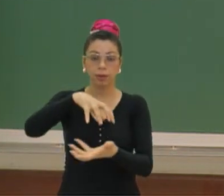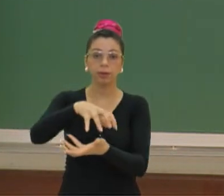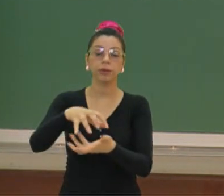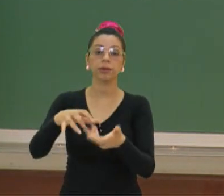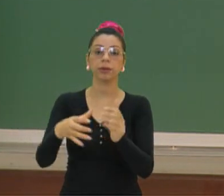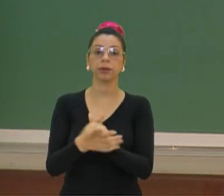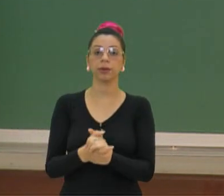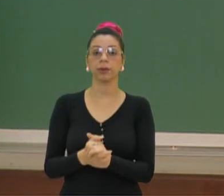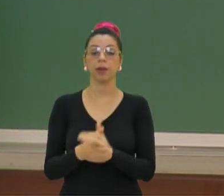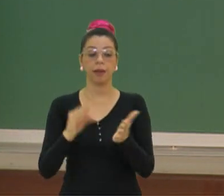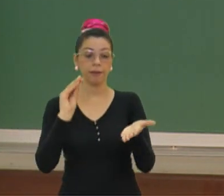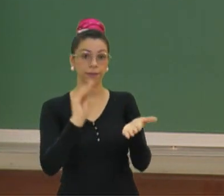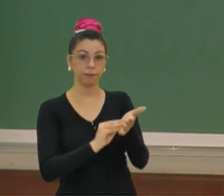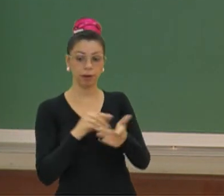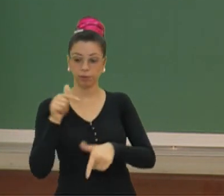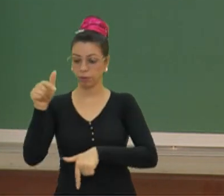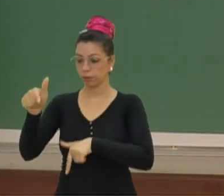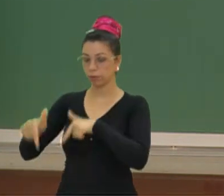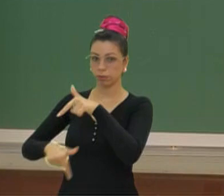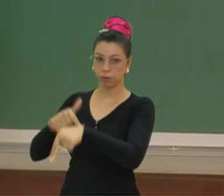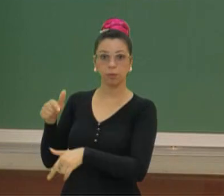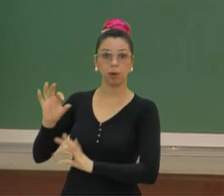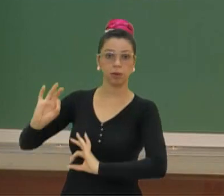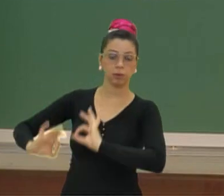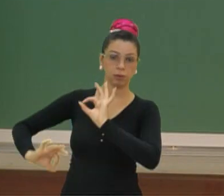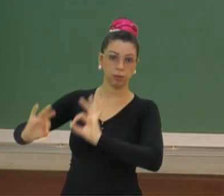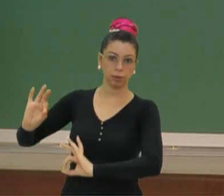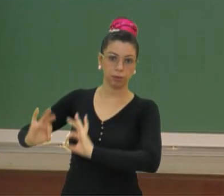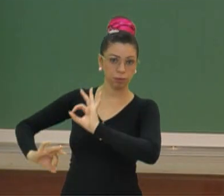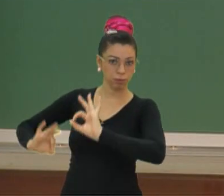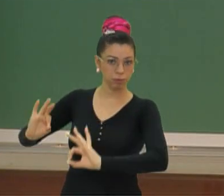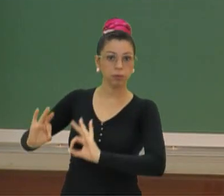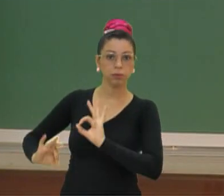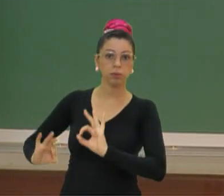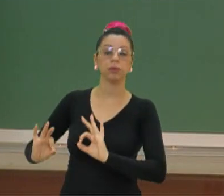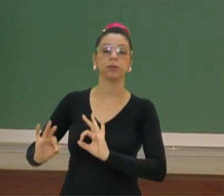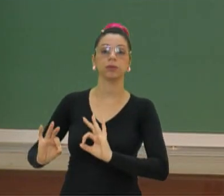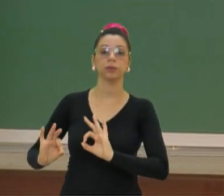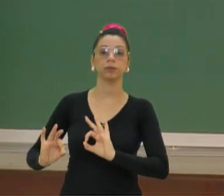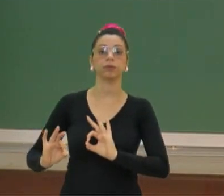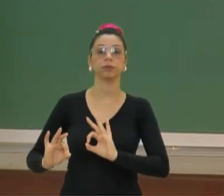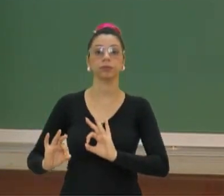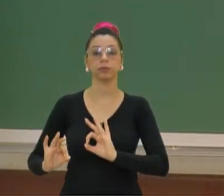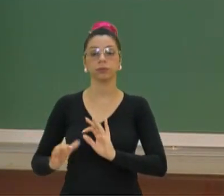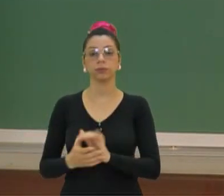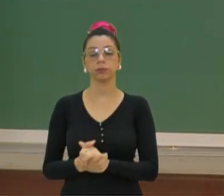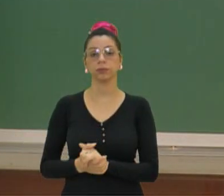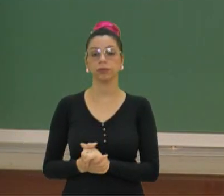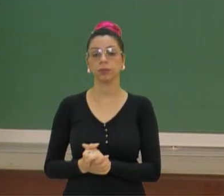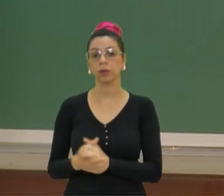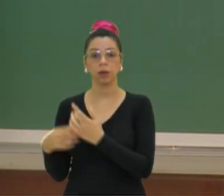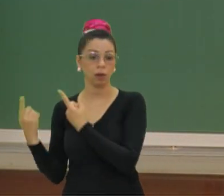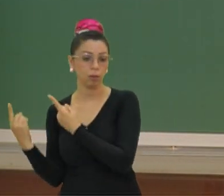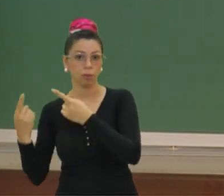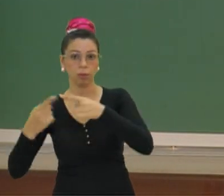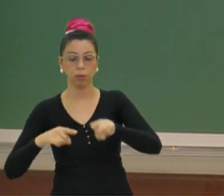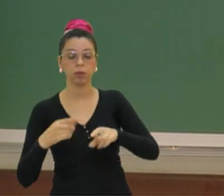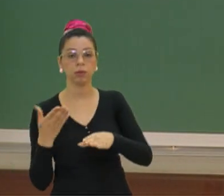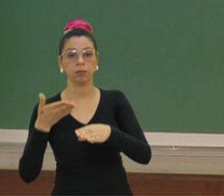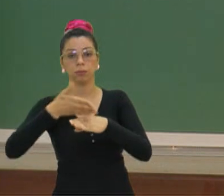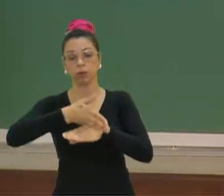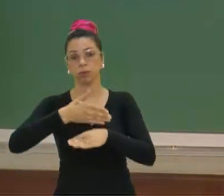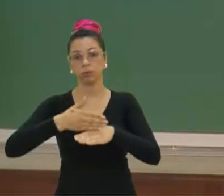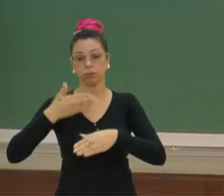aquela ausência do trabalho organizada, né, pelos trabalhadores, que se recusam a participar de